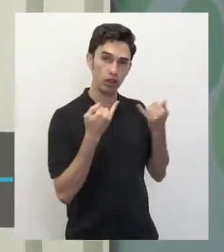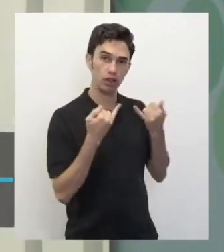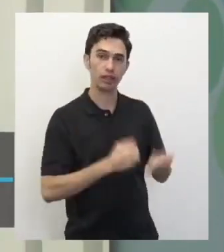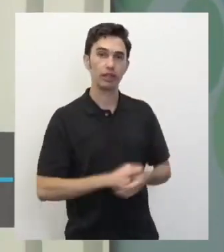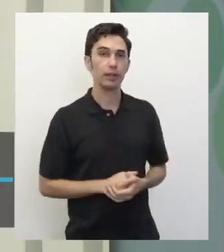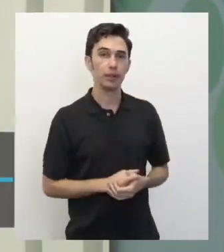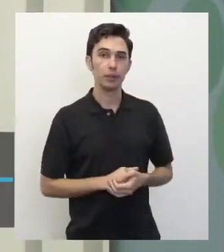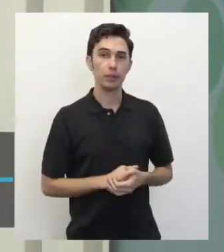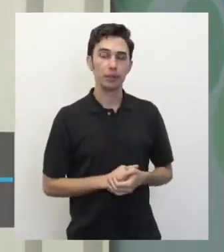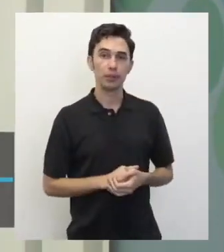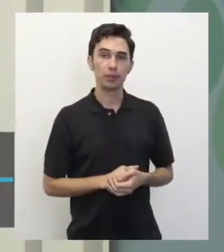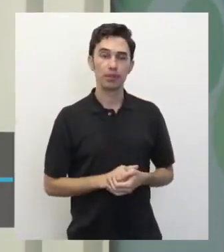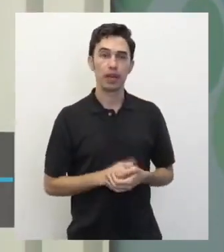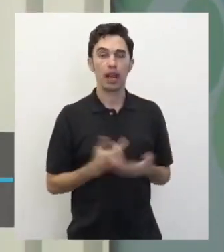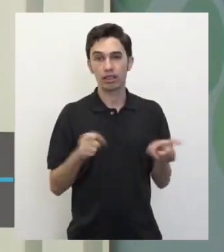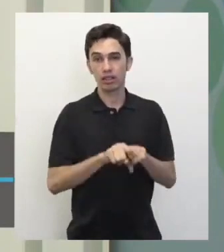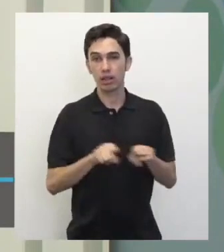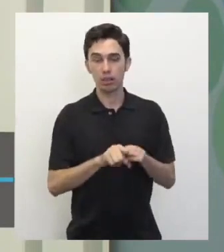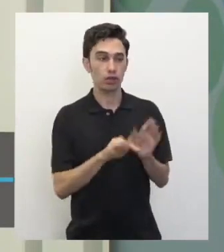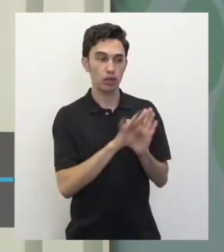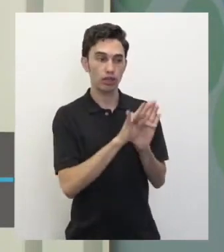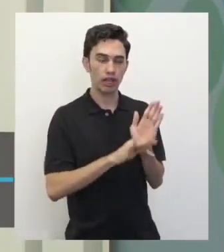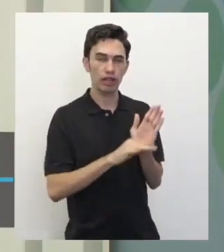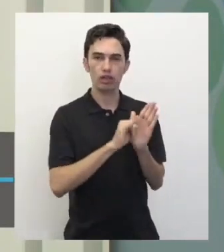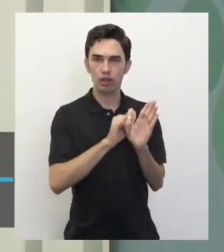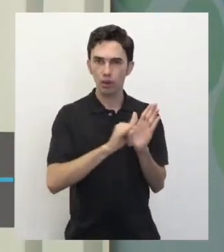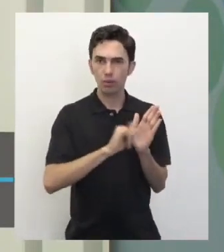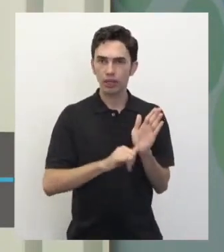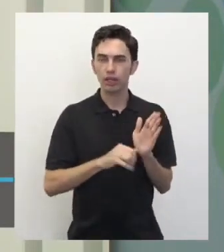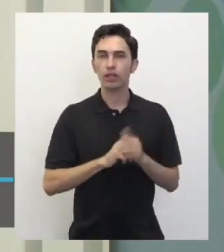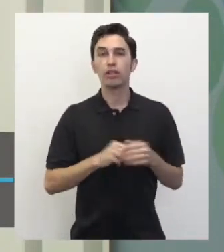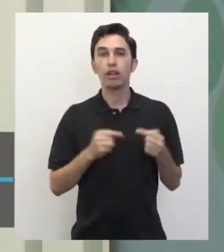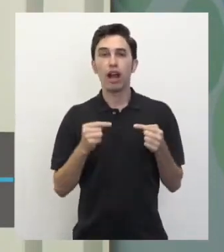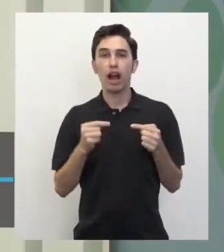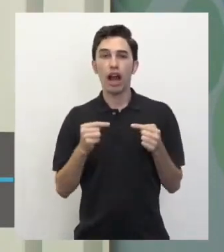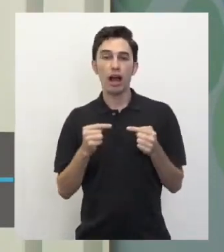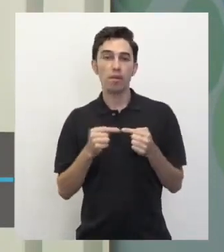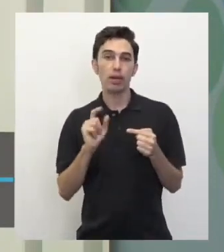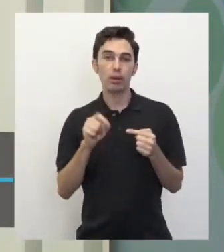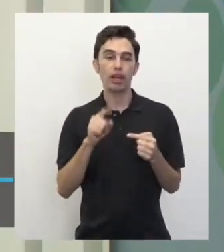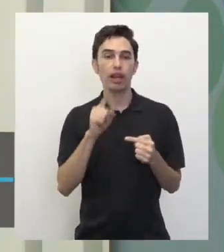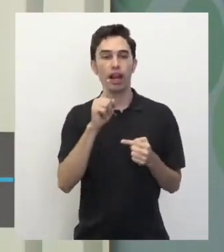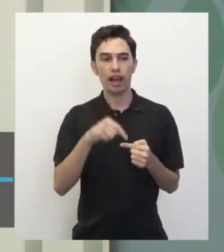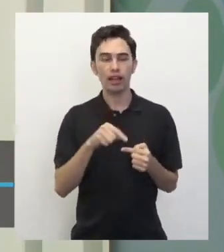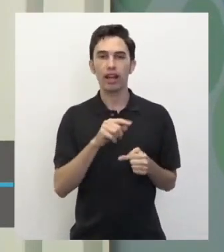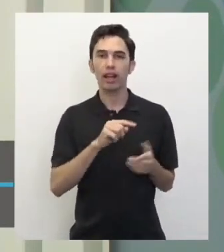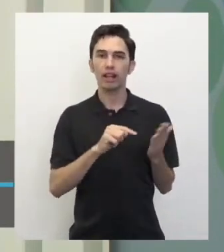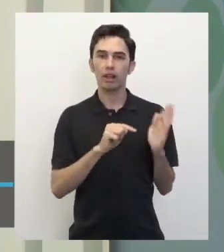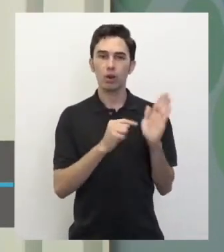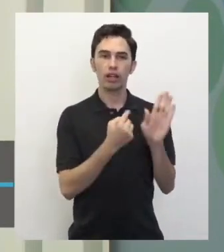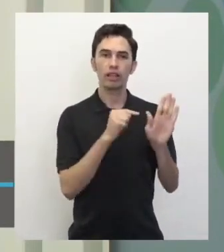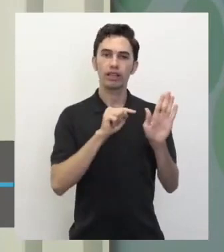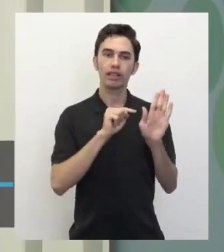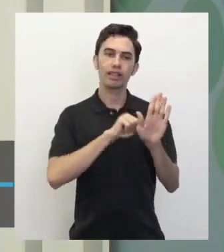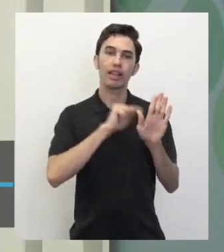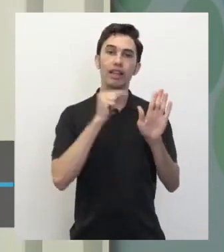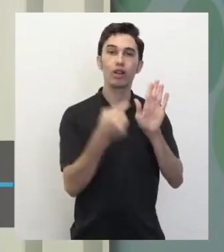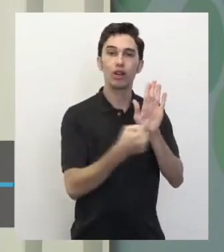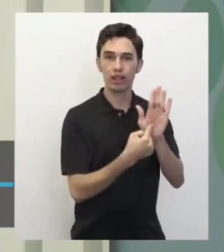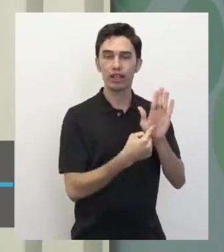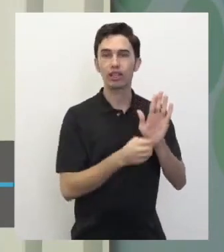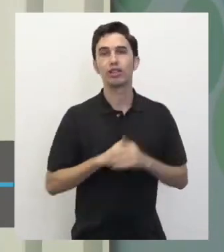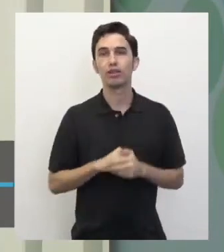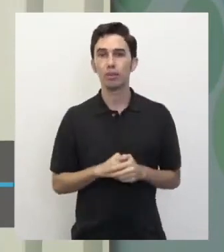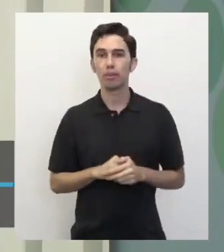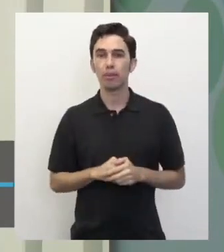como os textos informativos, eles pertencem à linguagem denotativa. O que é a linguagem